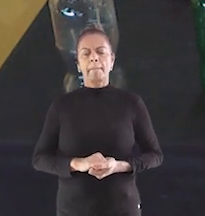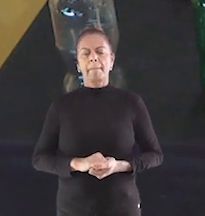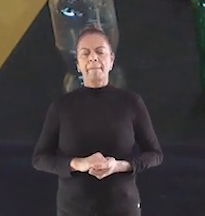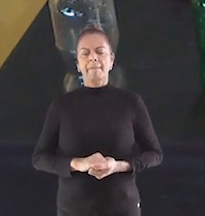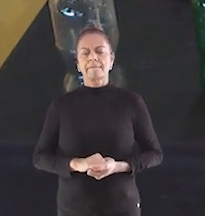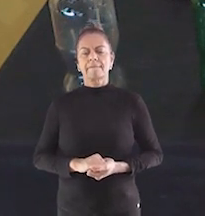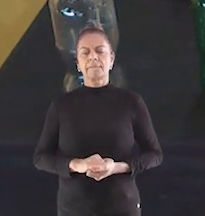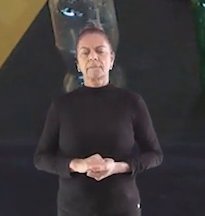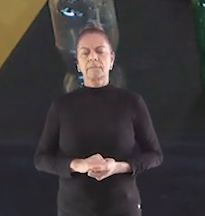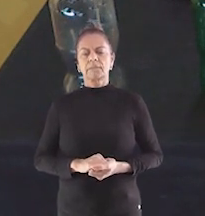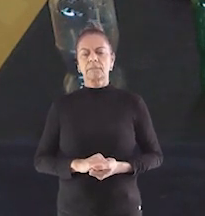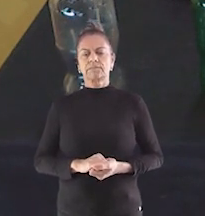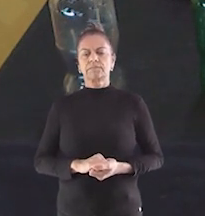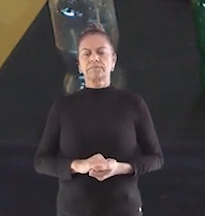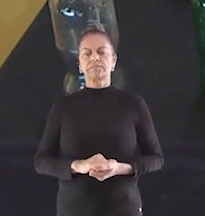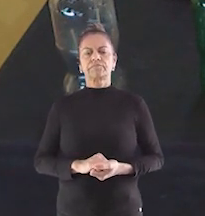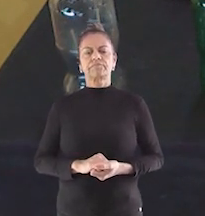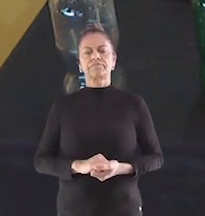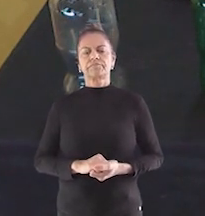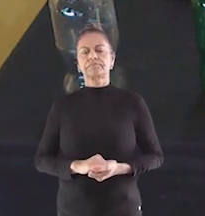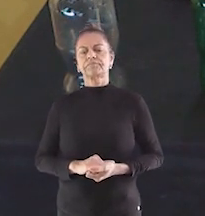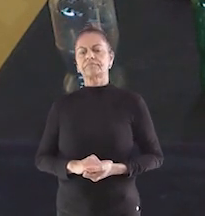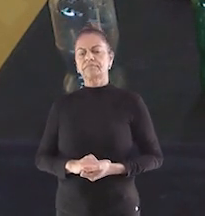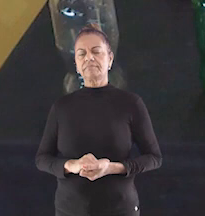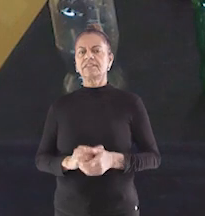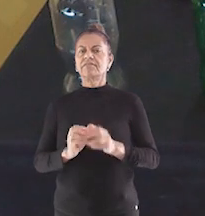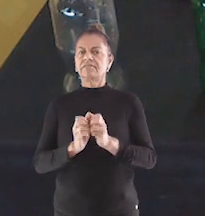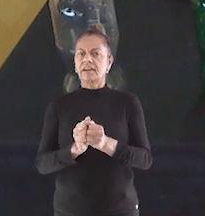E vai prendendo